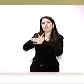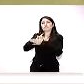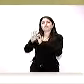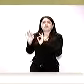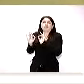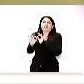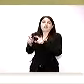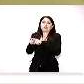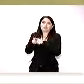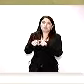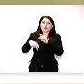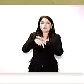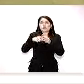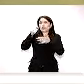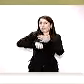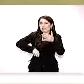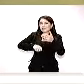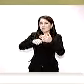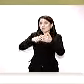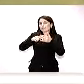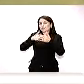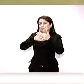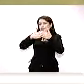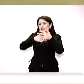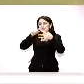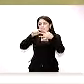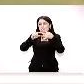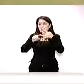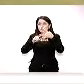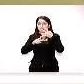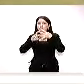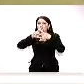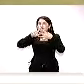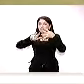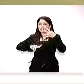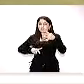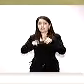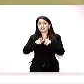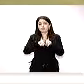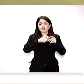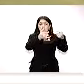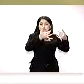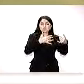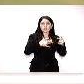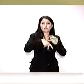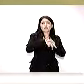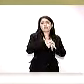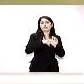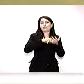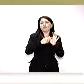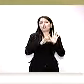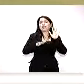a contratação de todas as empresas de radiodifusão do município não as explica seja ainda por argumentar Que tal variação correria em face de